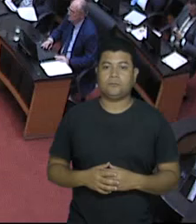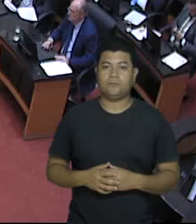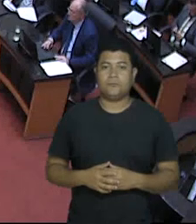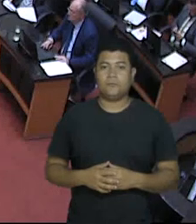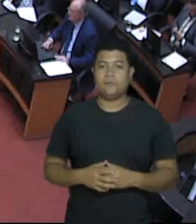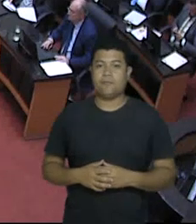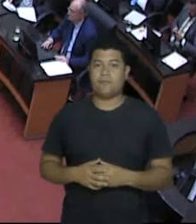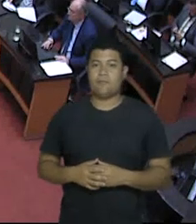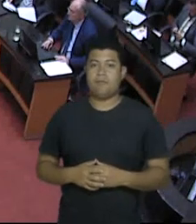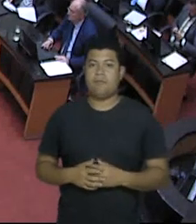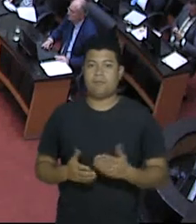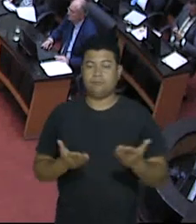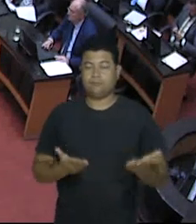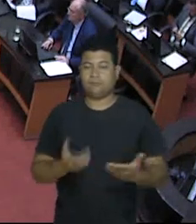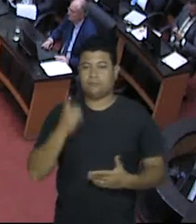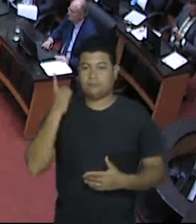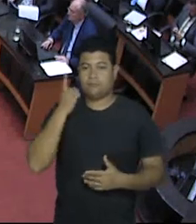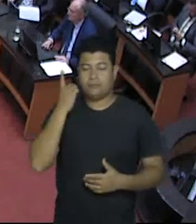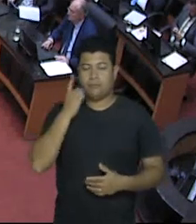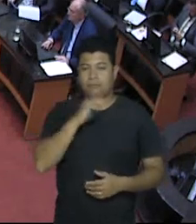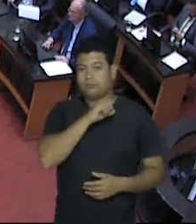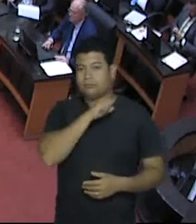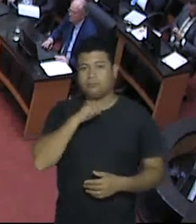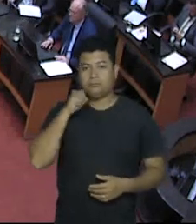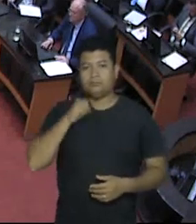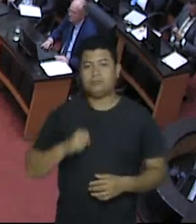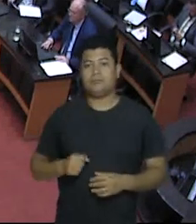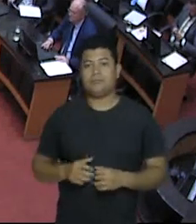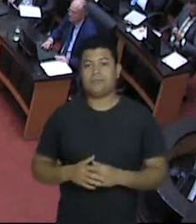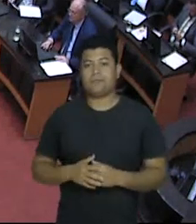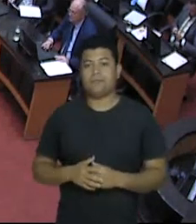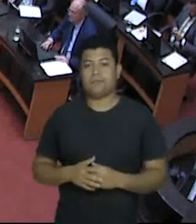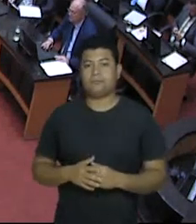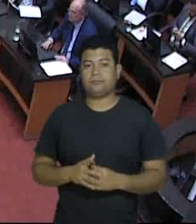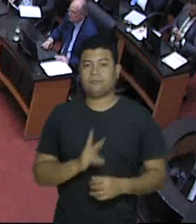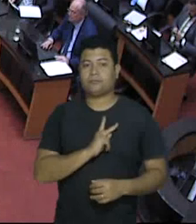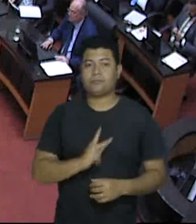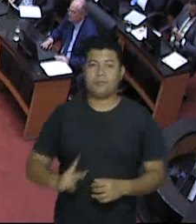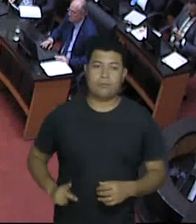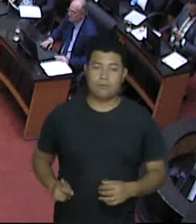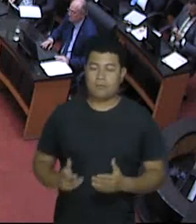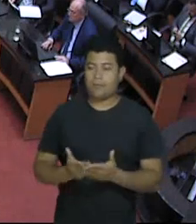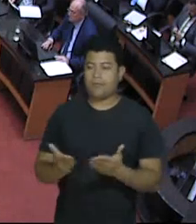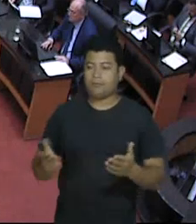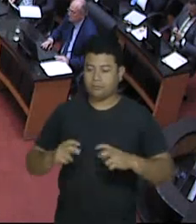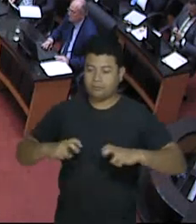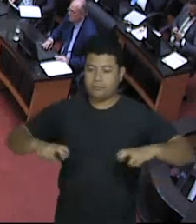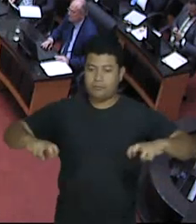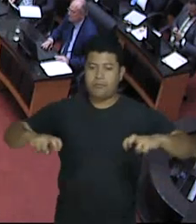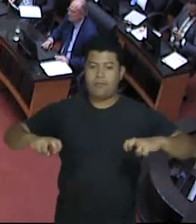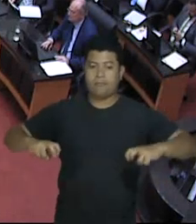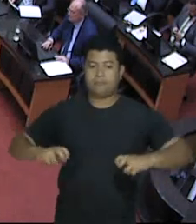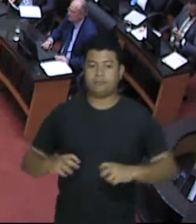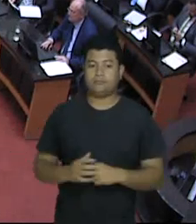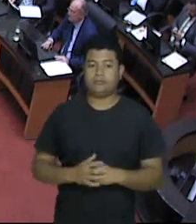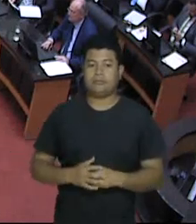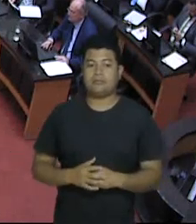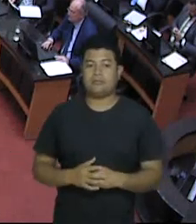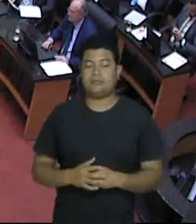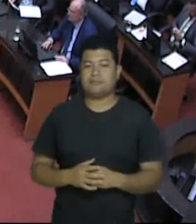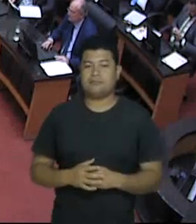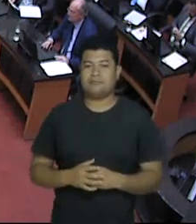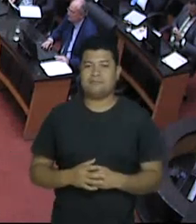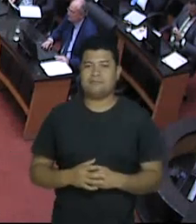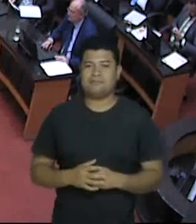Com a palavra, deputado Massocco, líder de governo. Senhor presidente, demais membros da mesa, novamente.